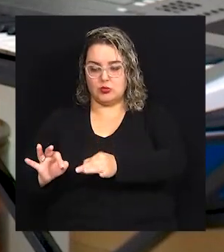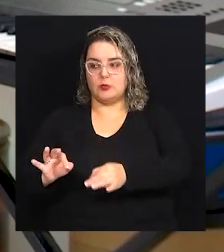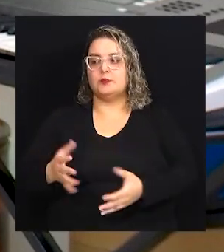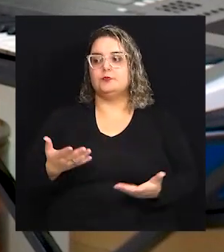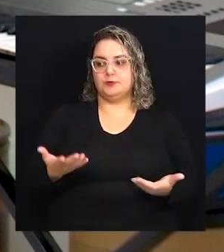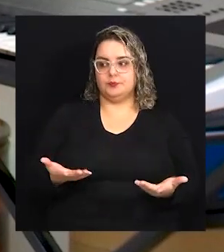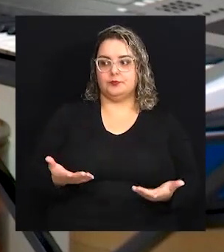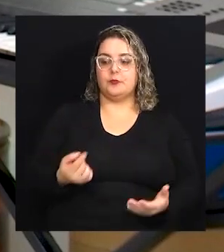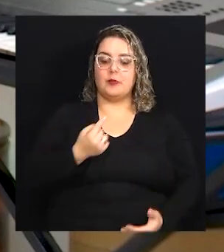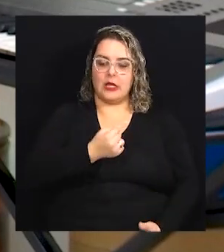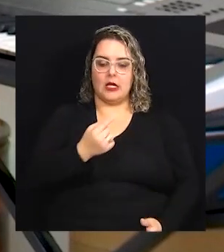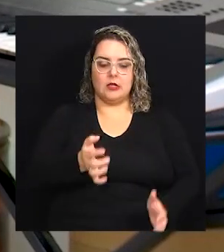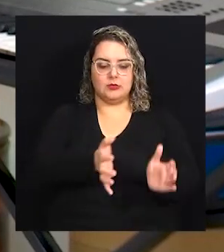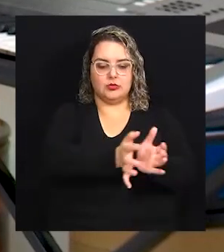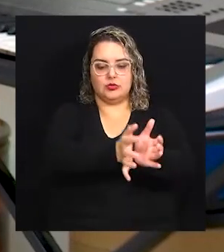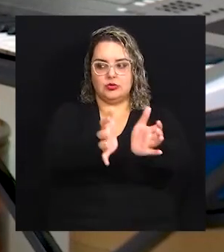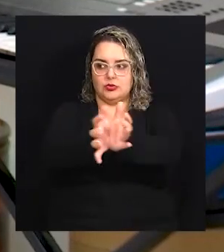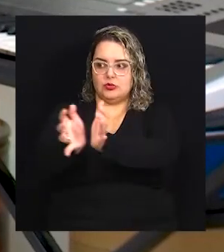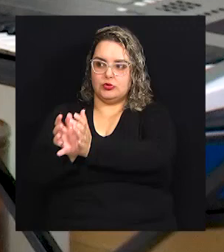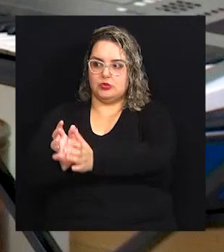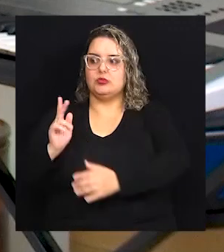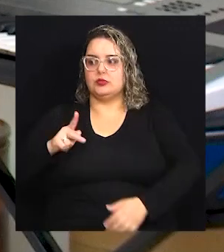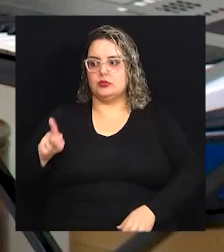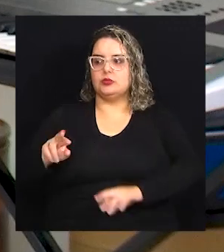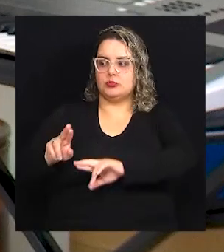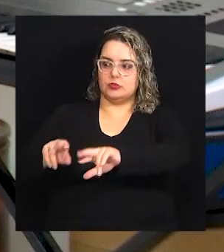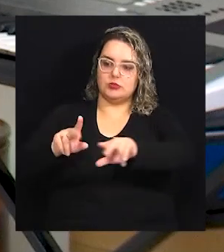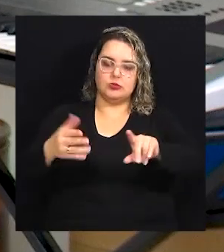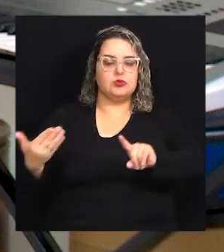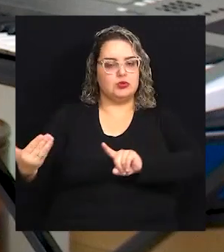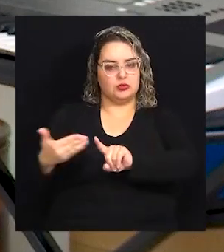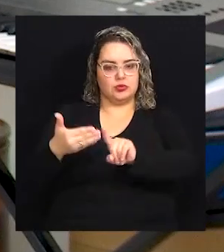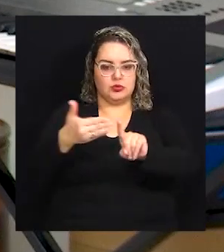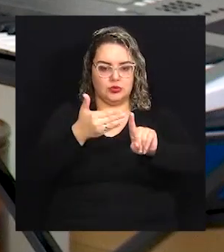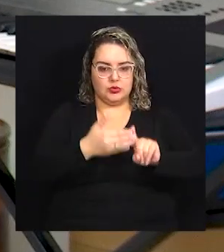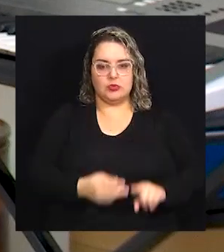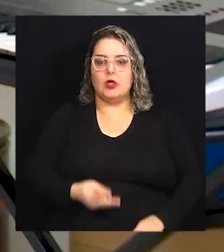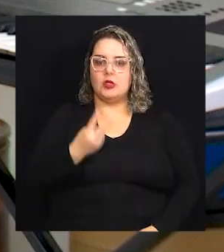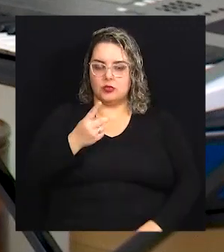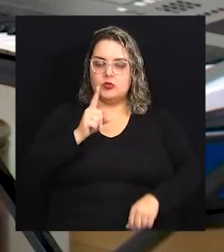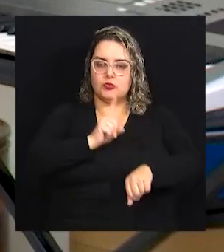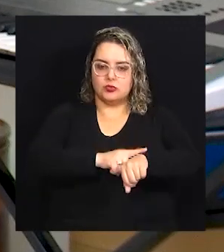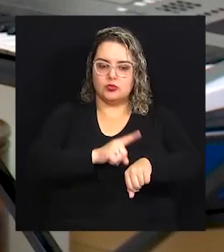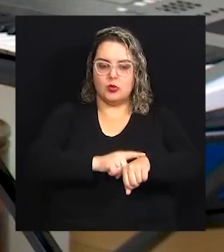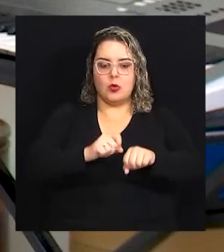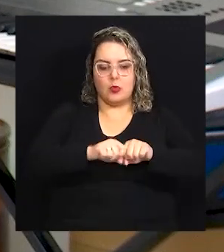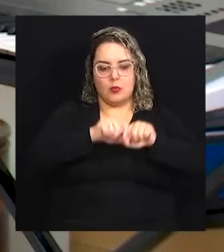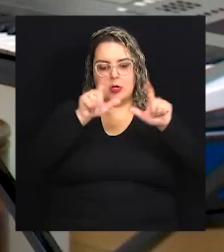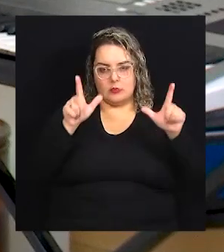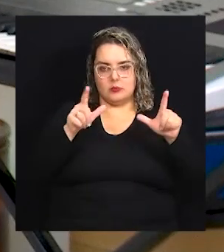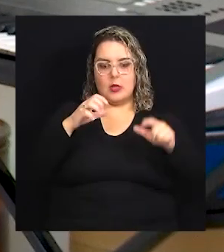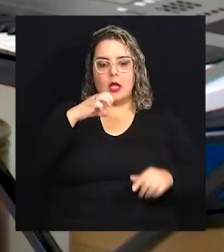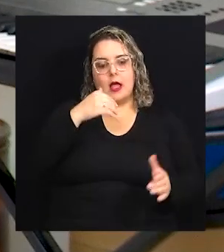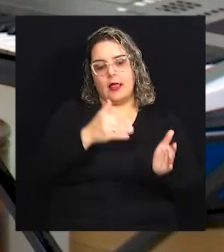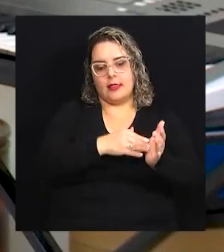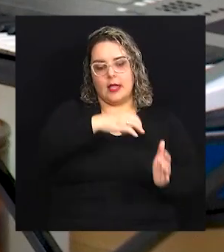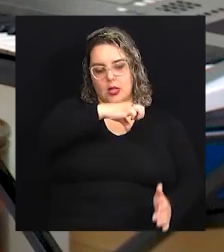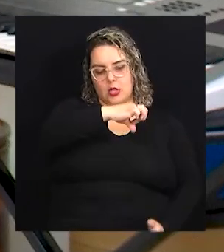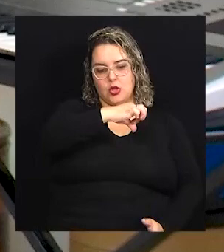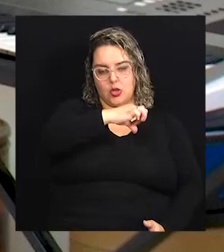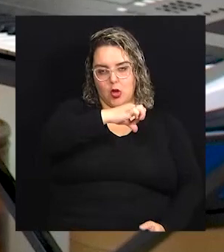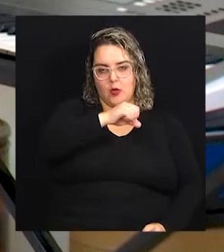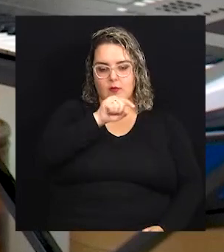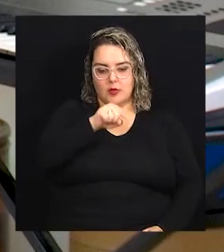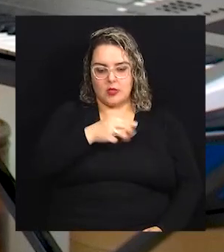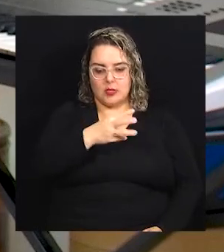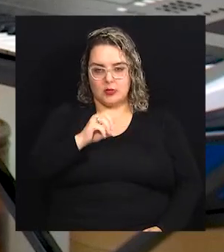oficinas que são determinadas. Então, cada turma tem seu educador referência, e aí eles ficam em 2 períodos. Então, no primeiro período, que é até